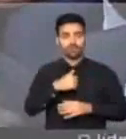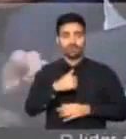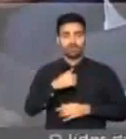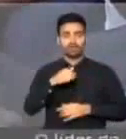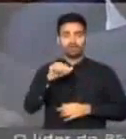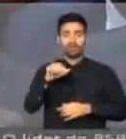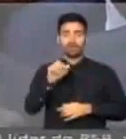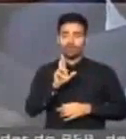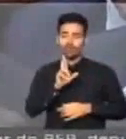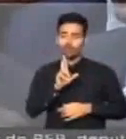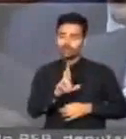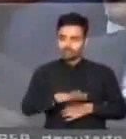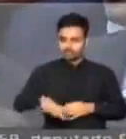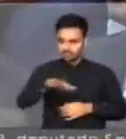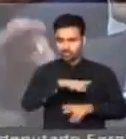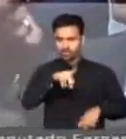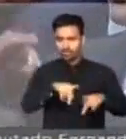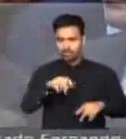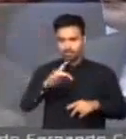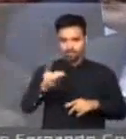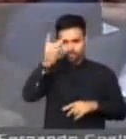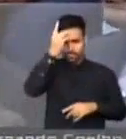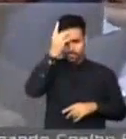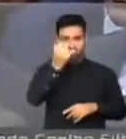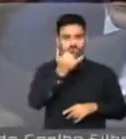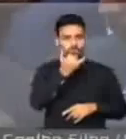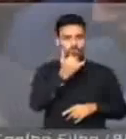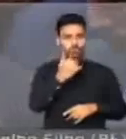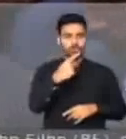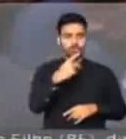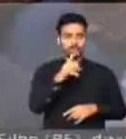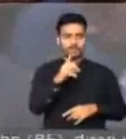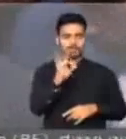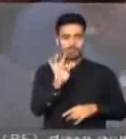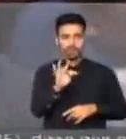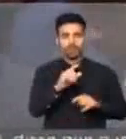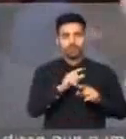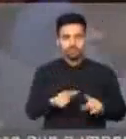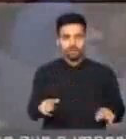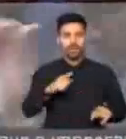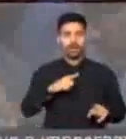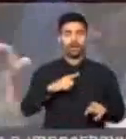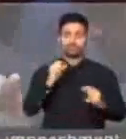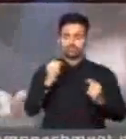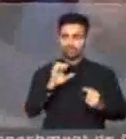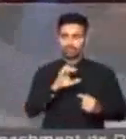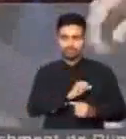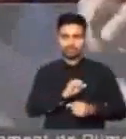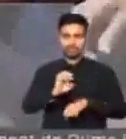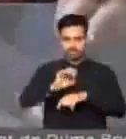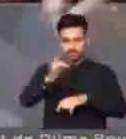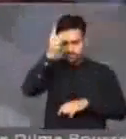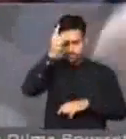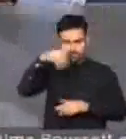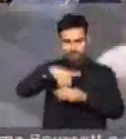em nome da população capixaba, pedir desculpa ao PDT, mas vou ficar com o Estado do Espírito Santo, voto